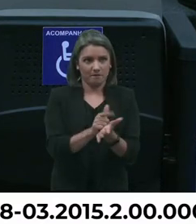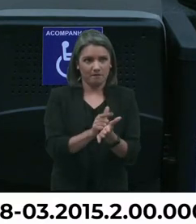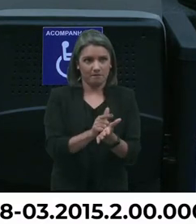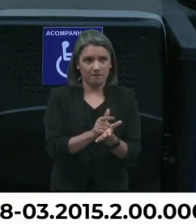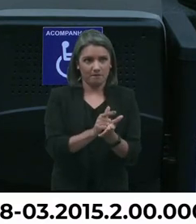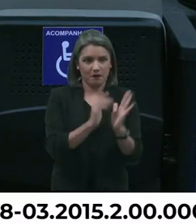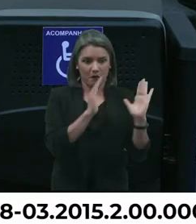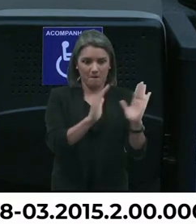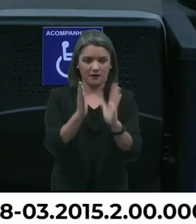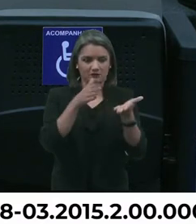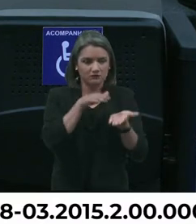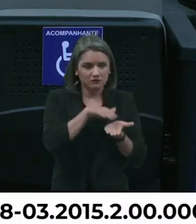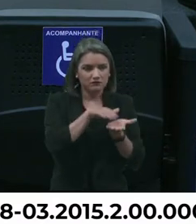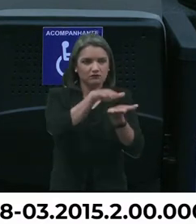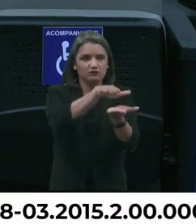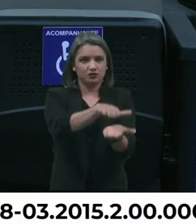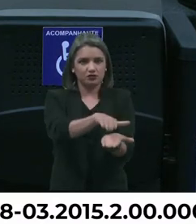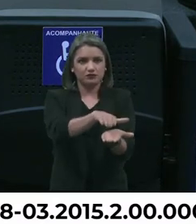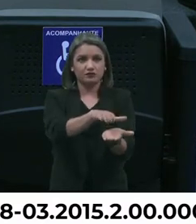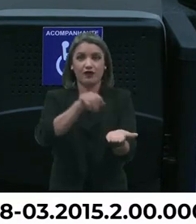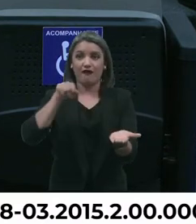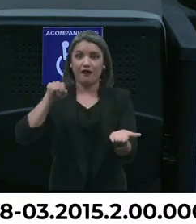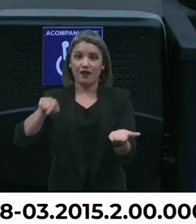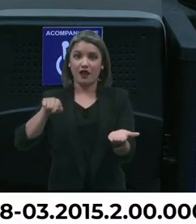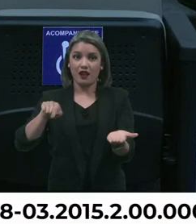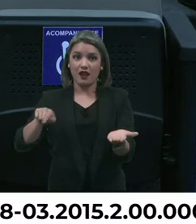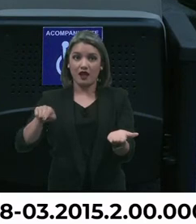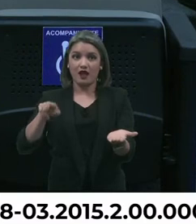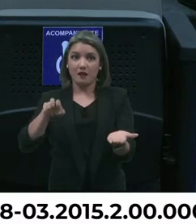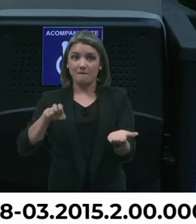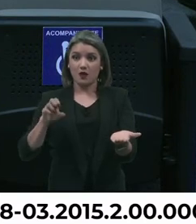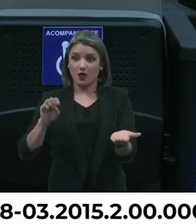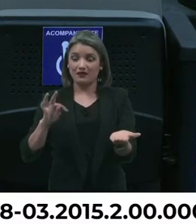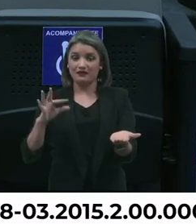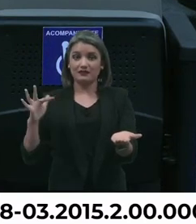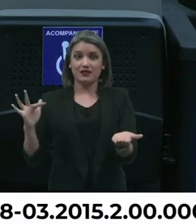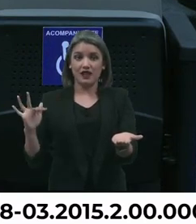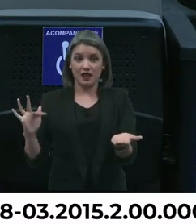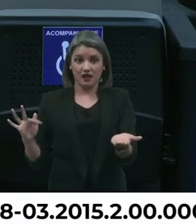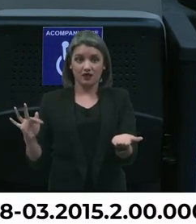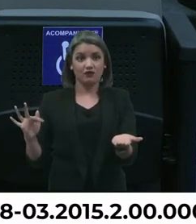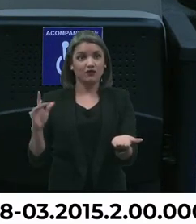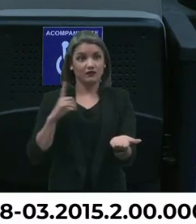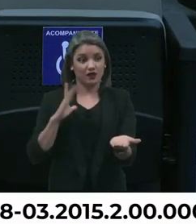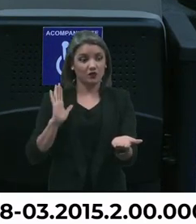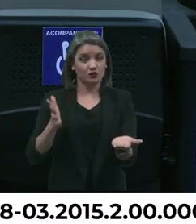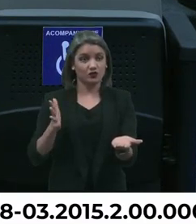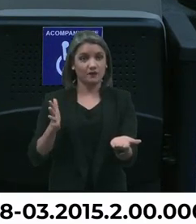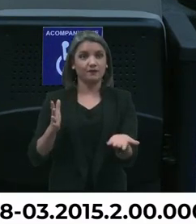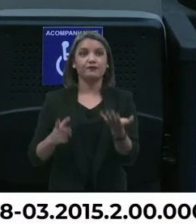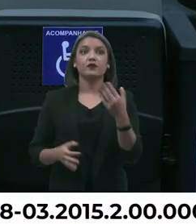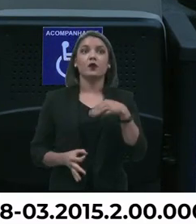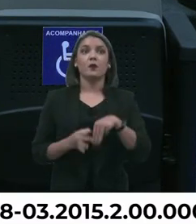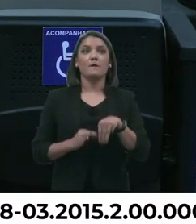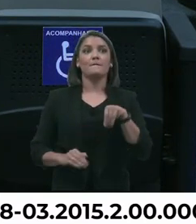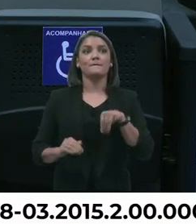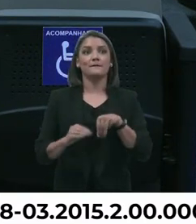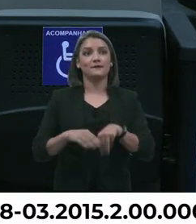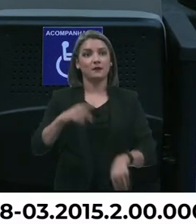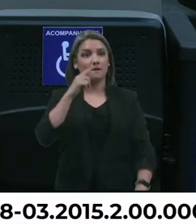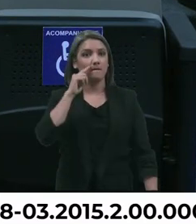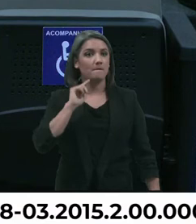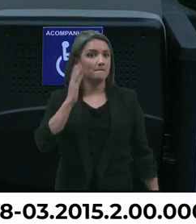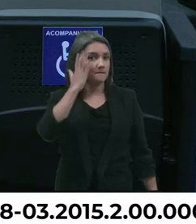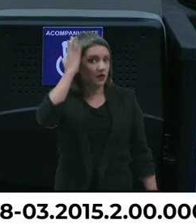do Ministério Público e ali, por precedente do Supremo Tribunal Federal, ministro Marco Aurélio,